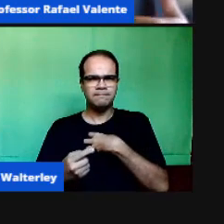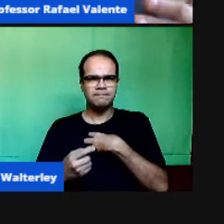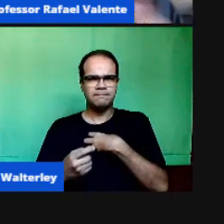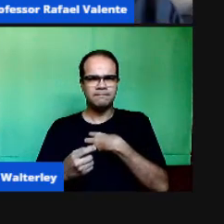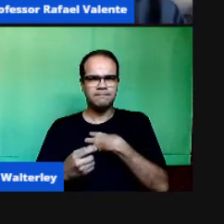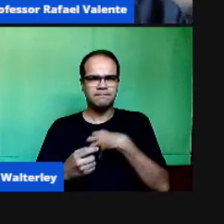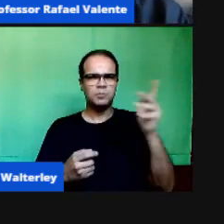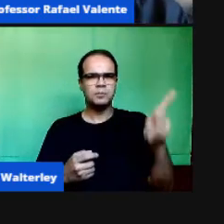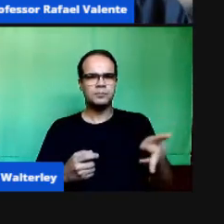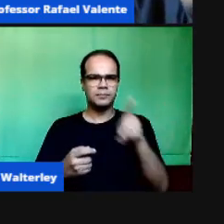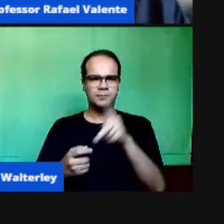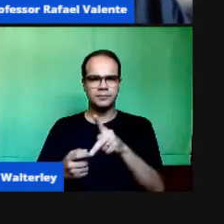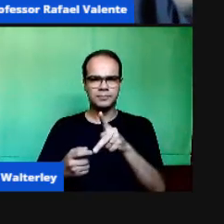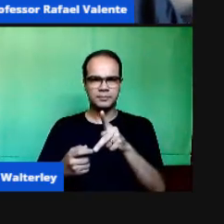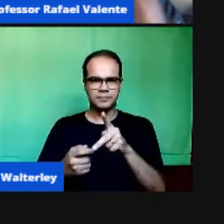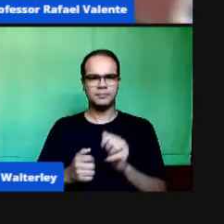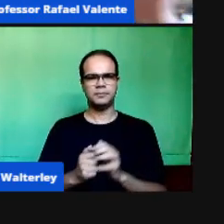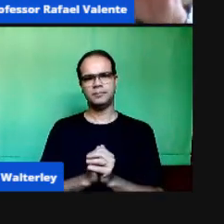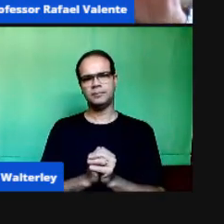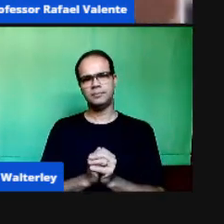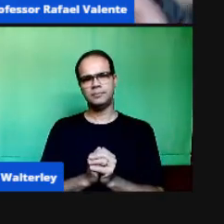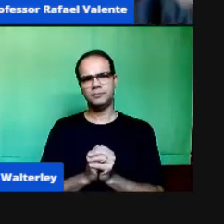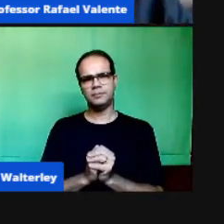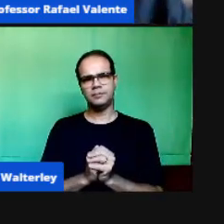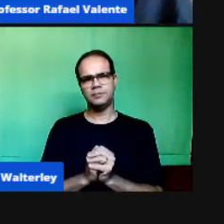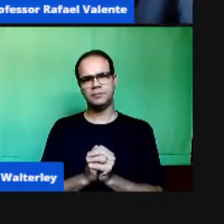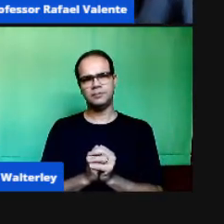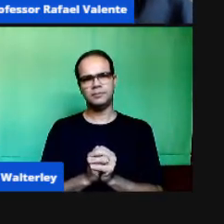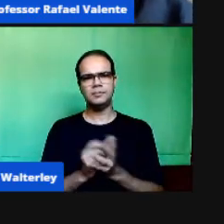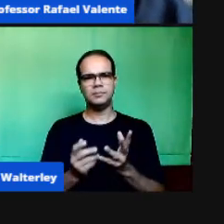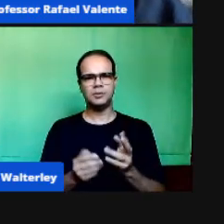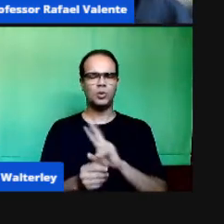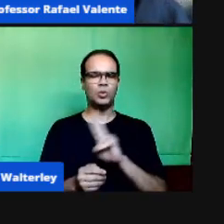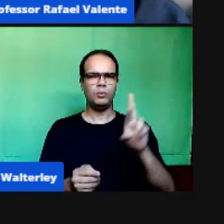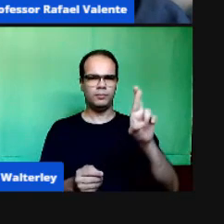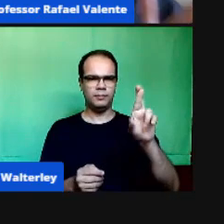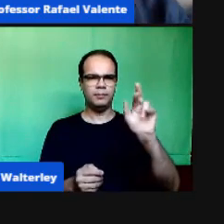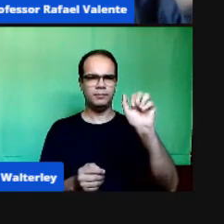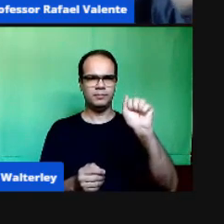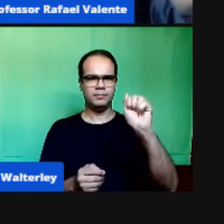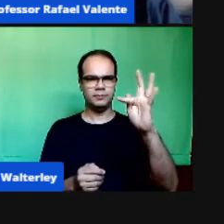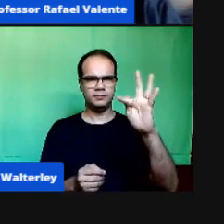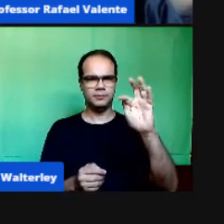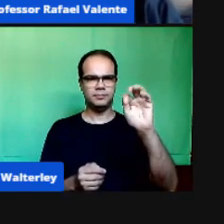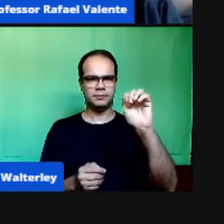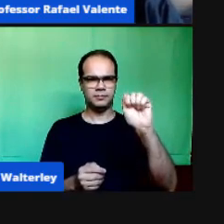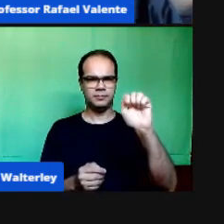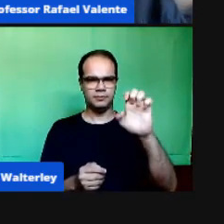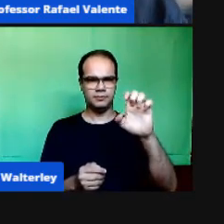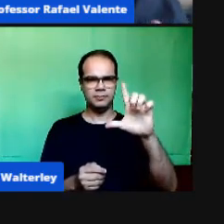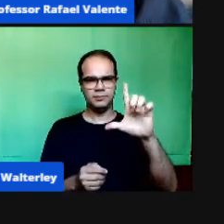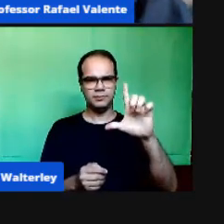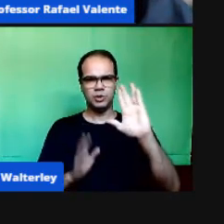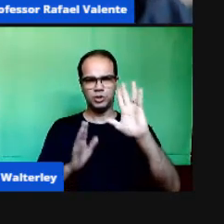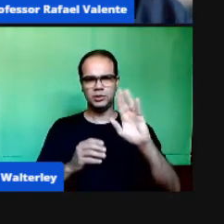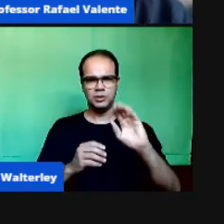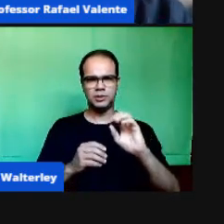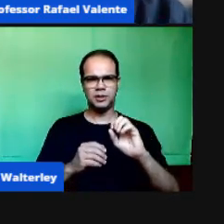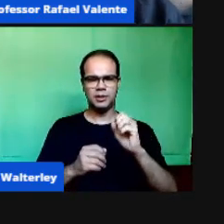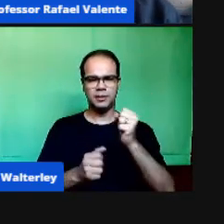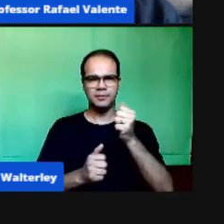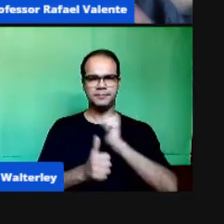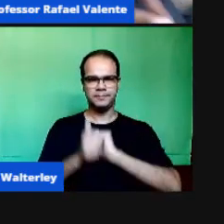Eu me chamo Rafael, rapidamente me apresentar para vocês. Tenho graduação em Educação